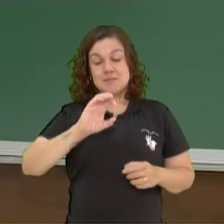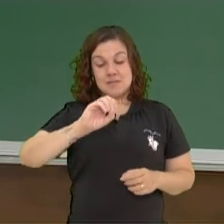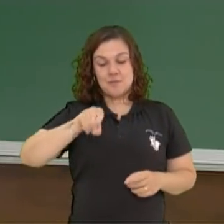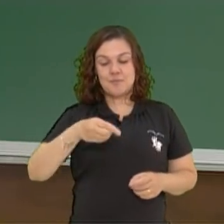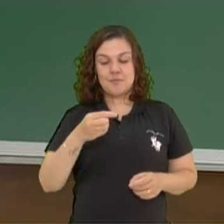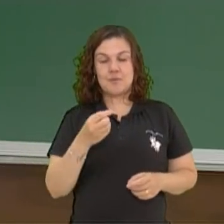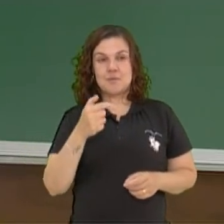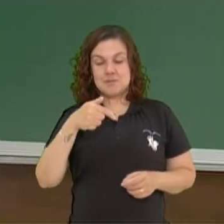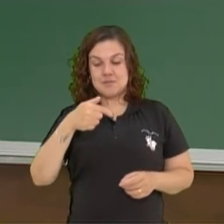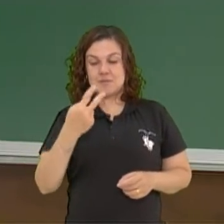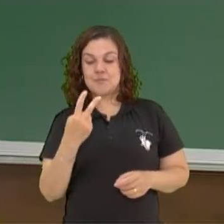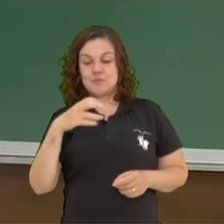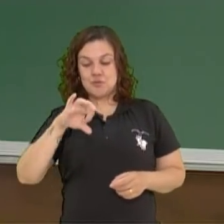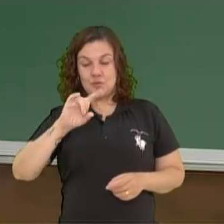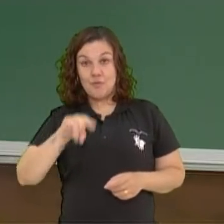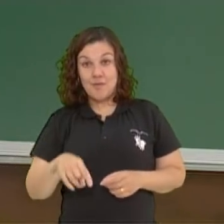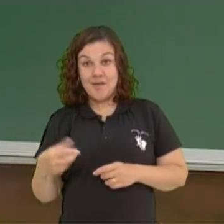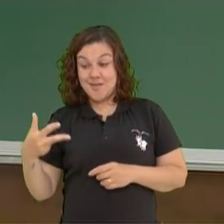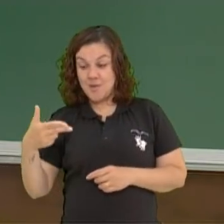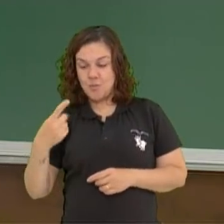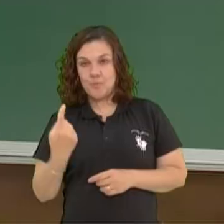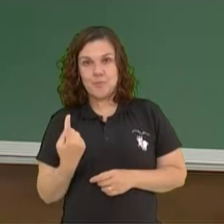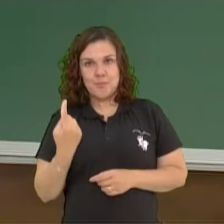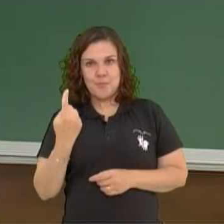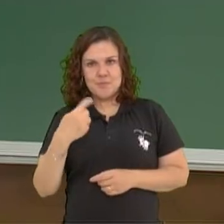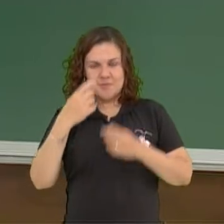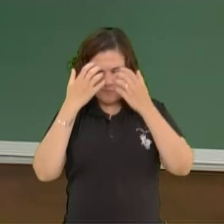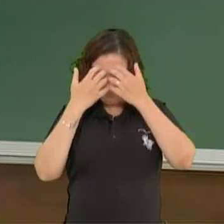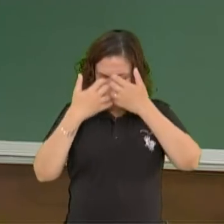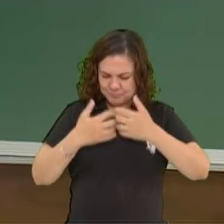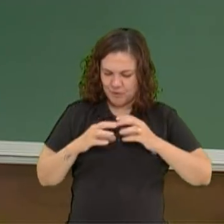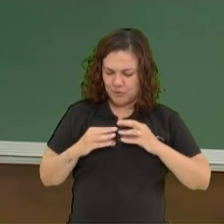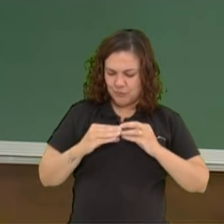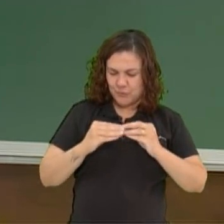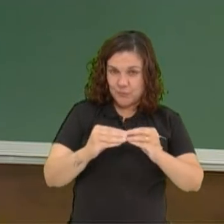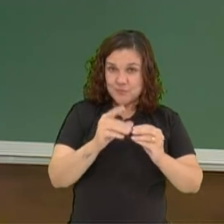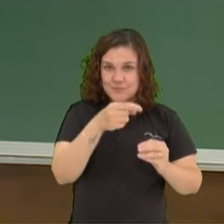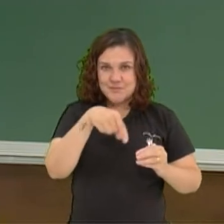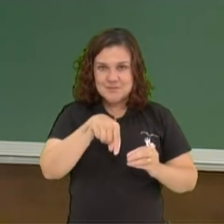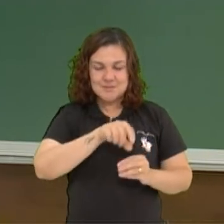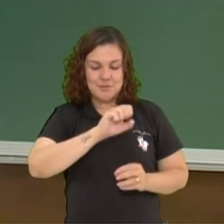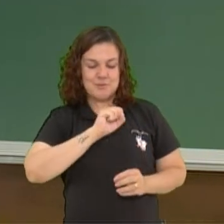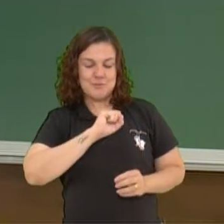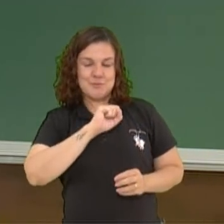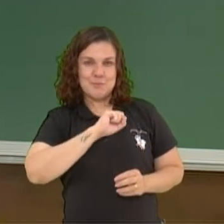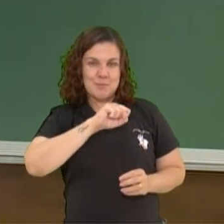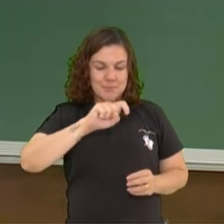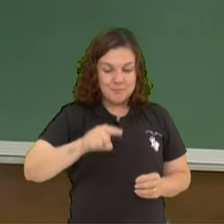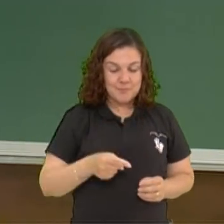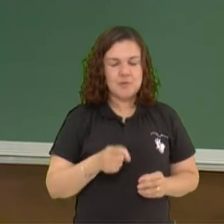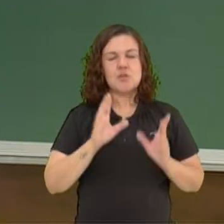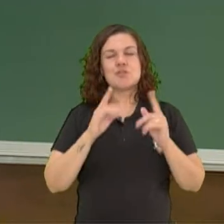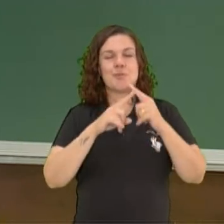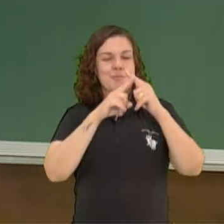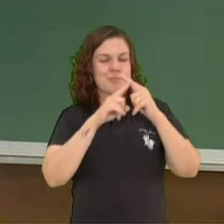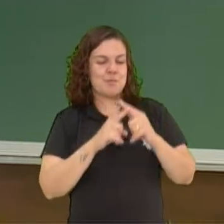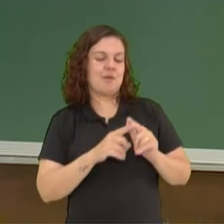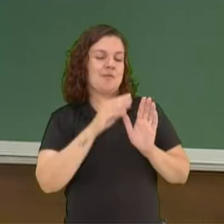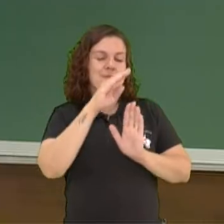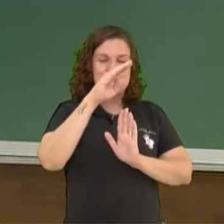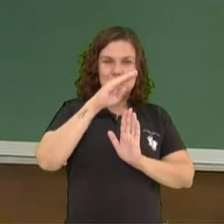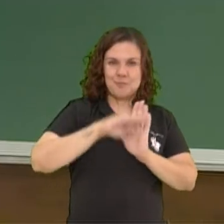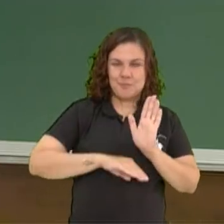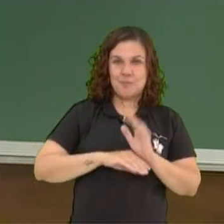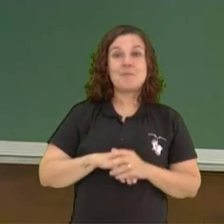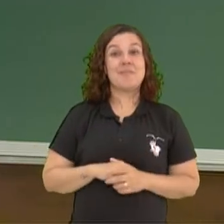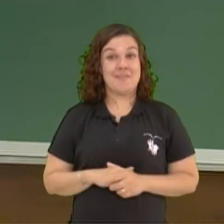0,729 fecham ali uma unidade. Isso foi para exercitar todos os cálculos aí com números decimais. Percebam que a gente, né, multiplicou, subtraiu.